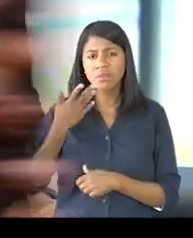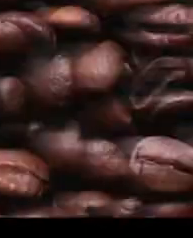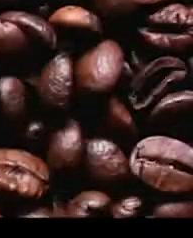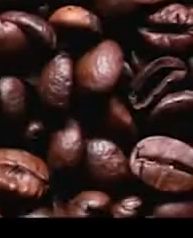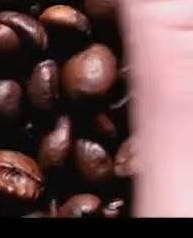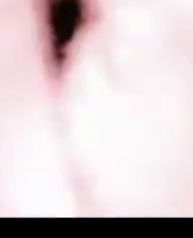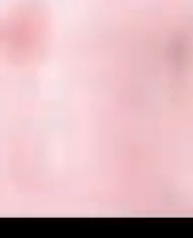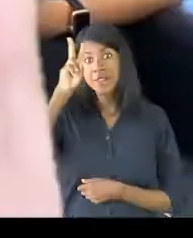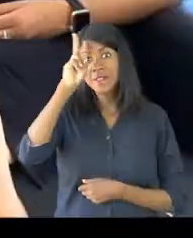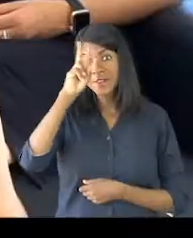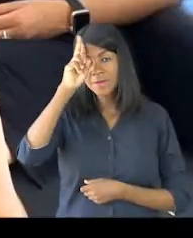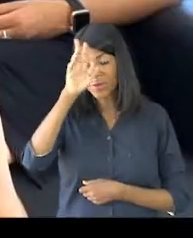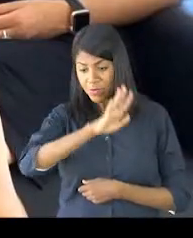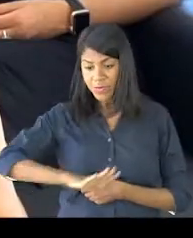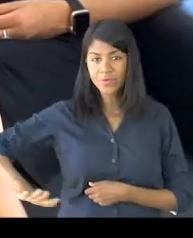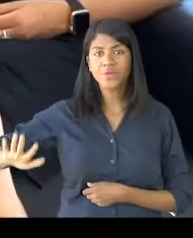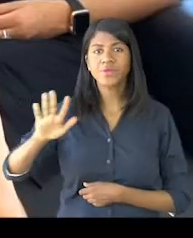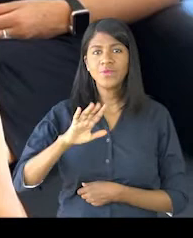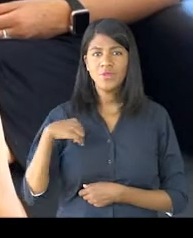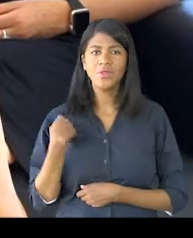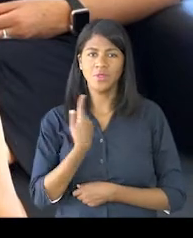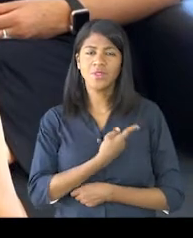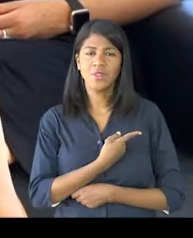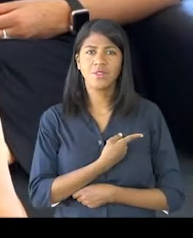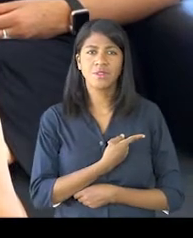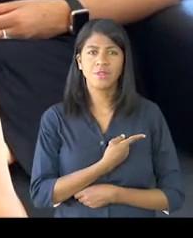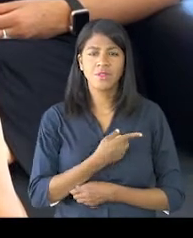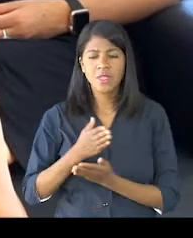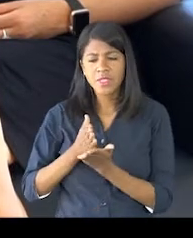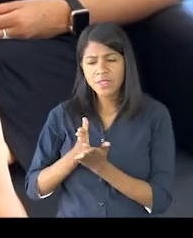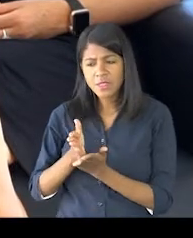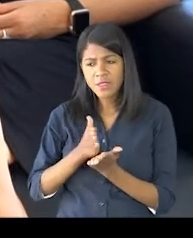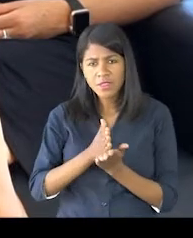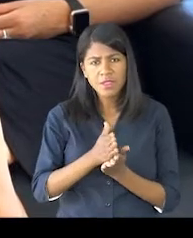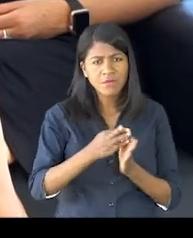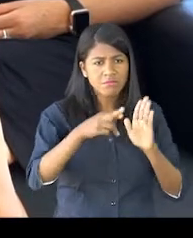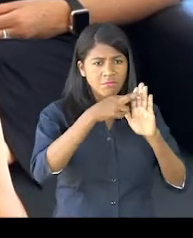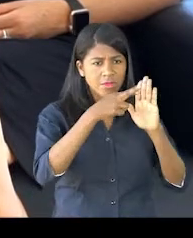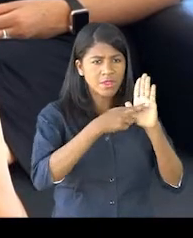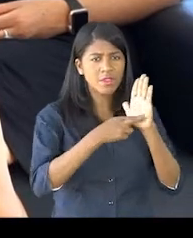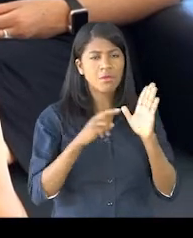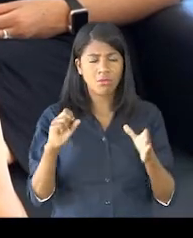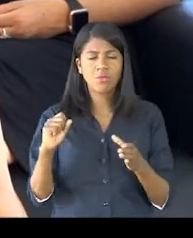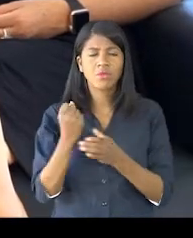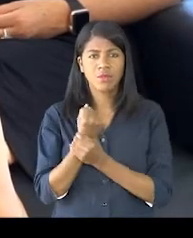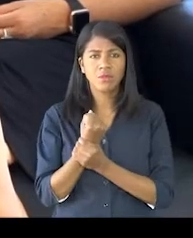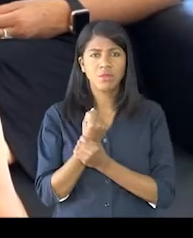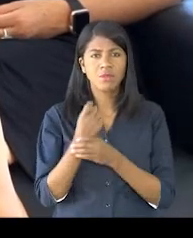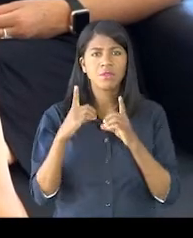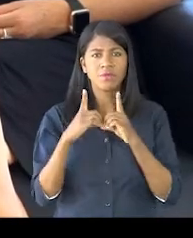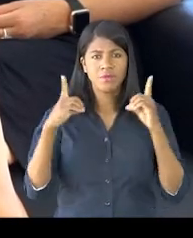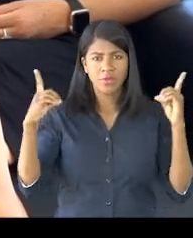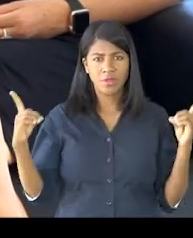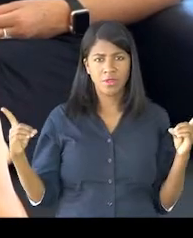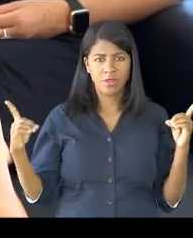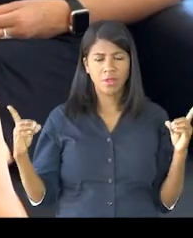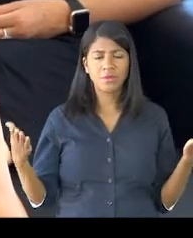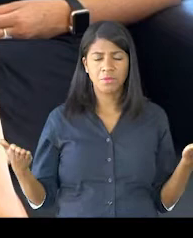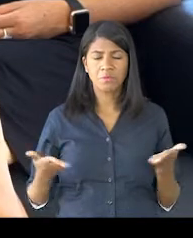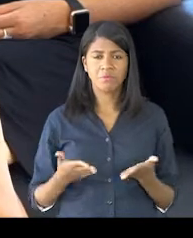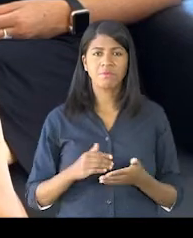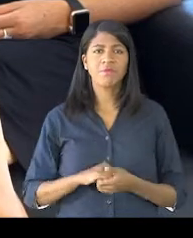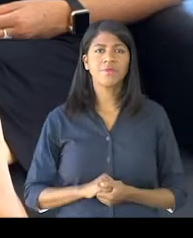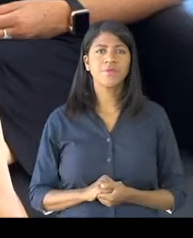goianenses. Lembrando a todos que nós estamos seguindo todos os protocolos de